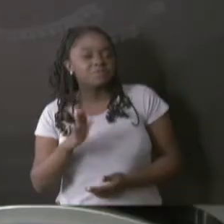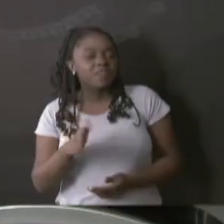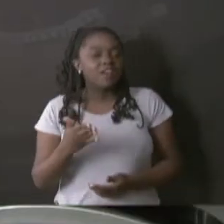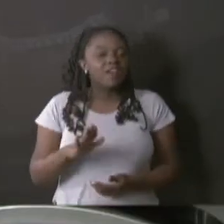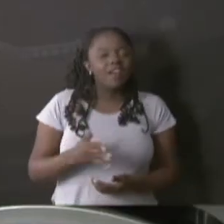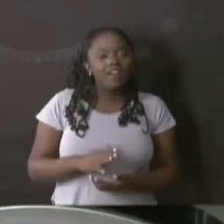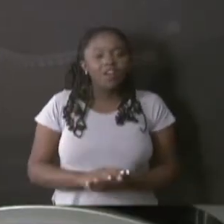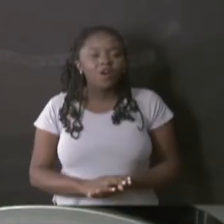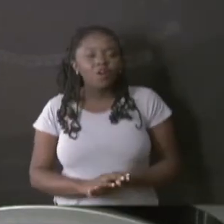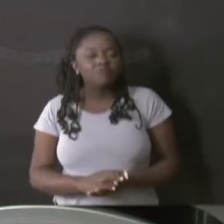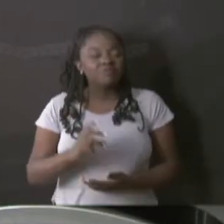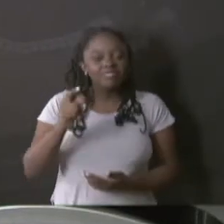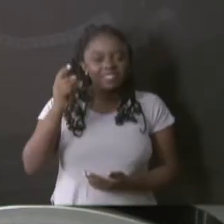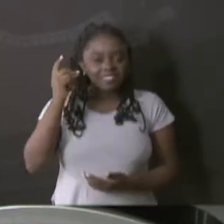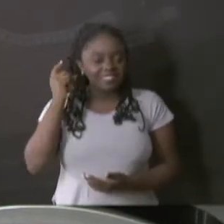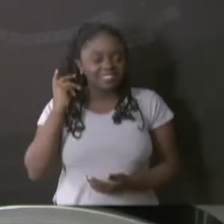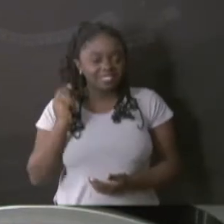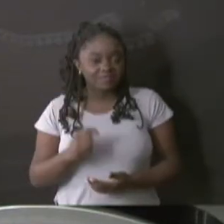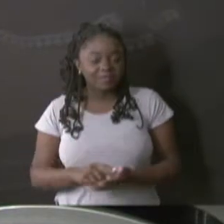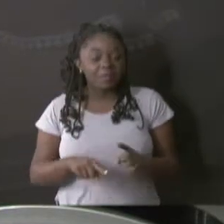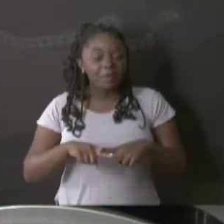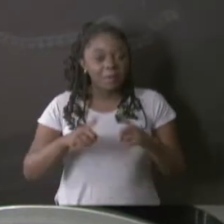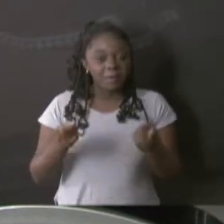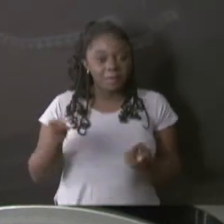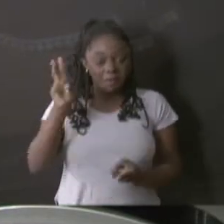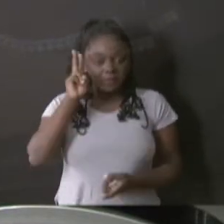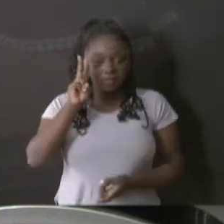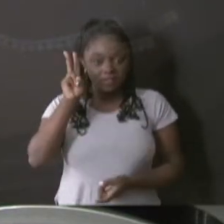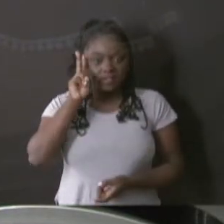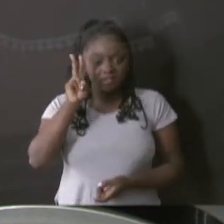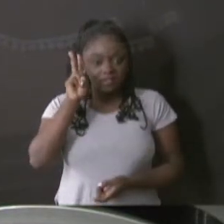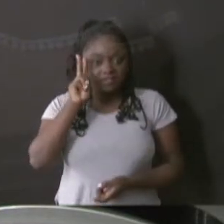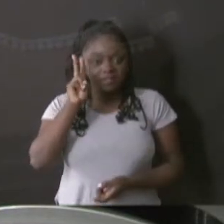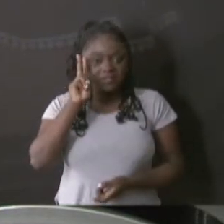que vocês vão descobrir. Mas eu lembro